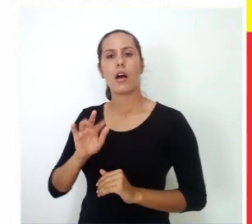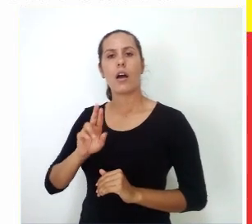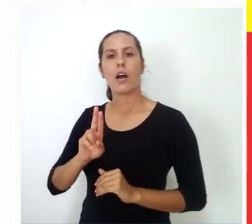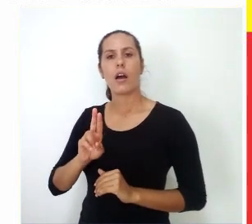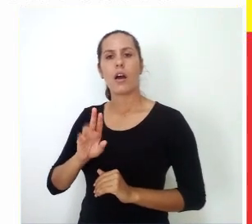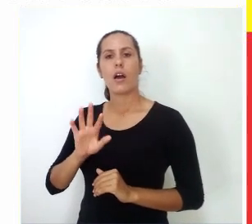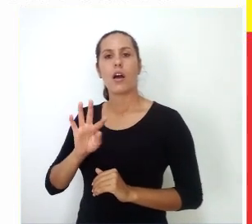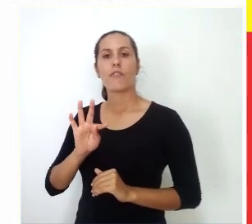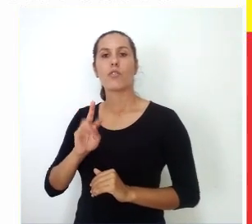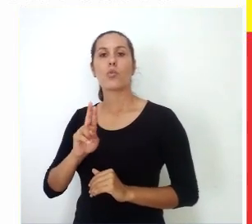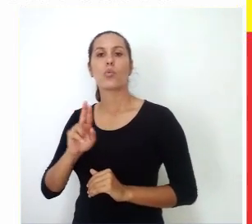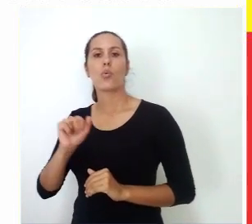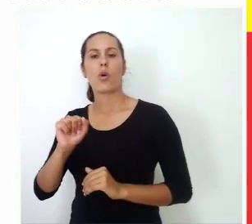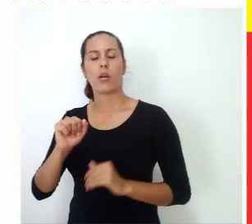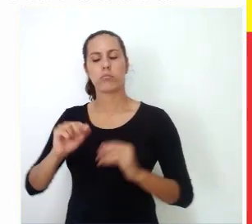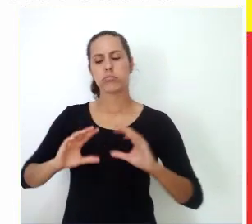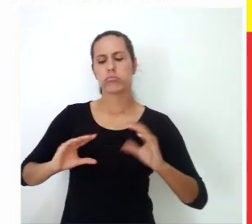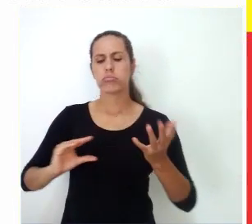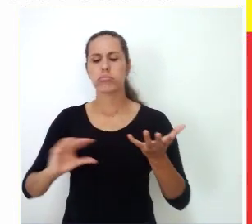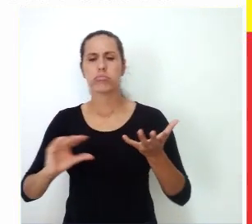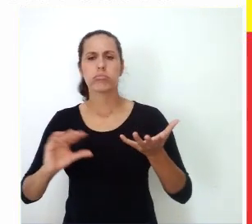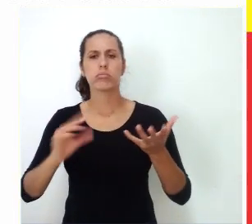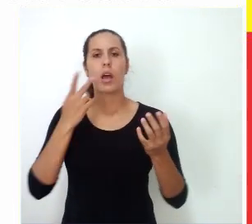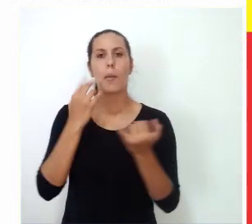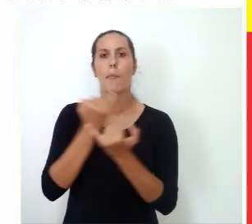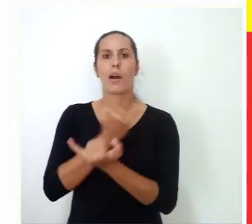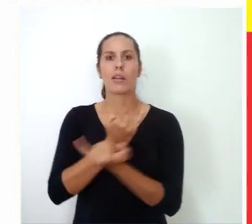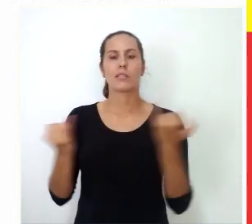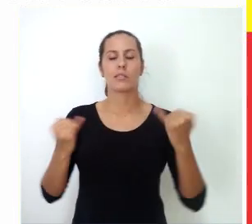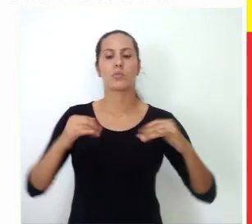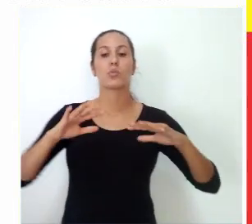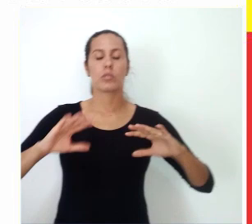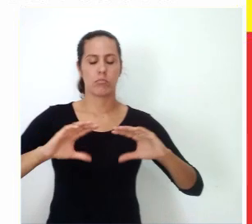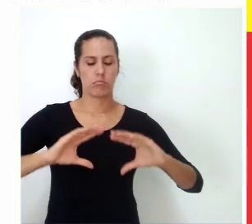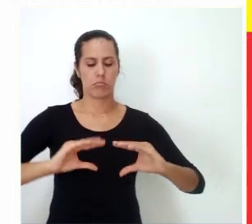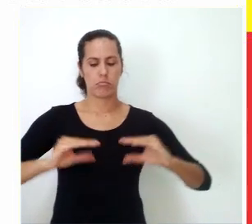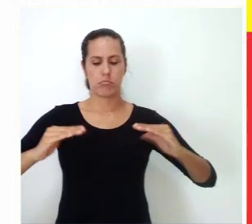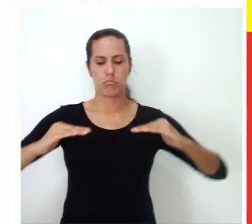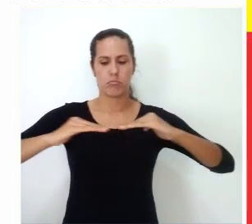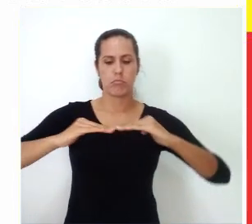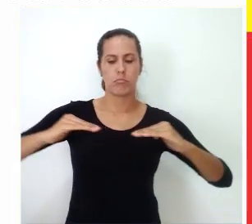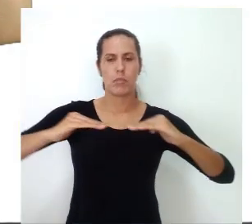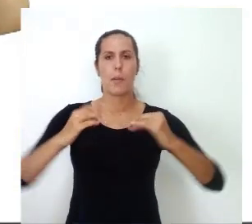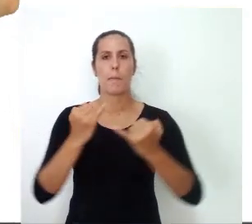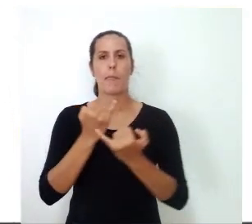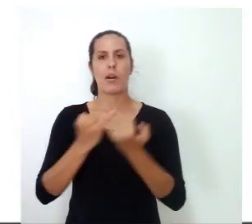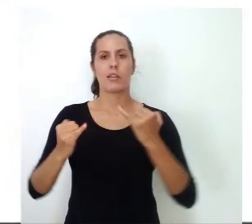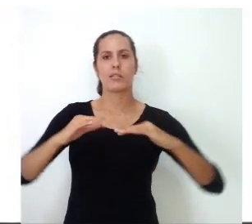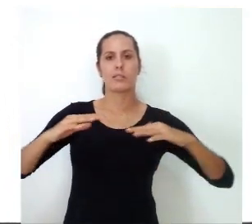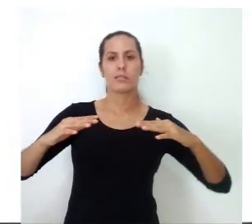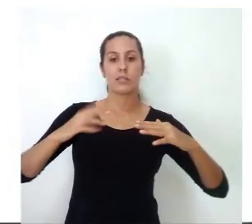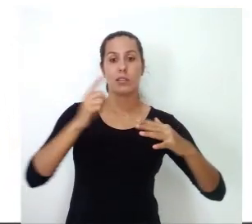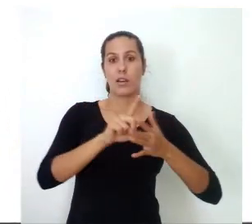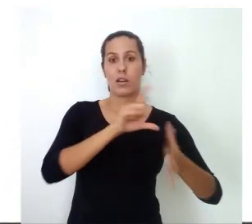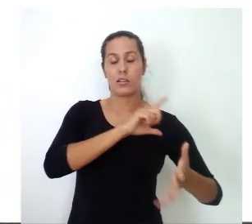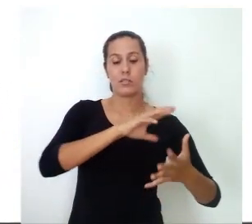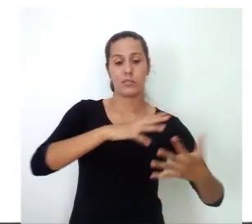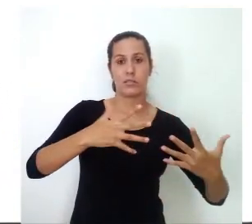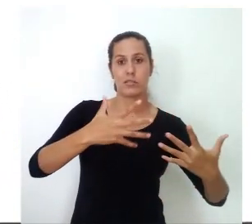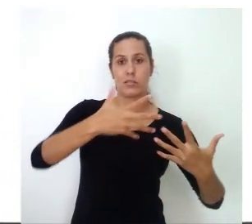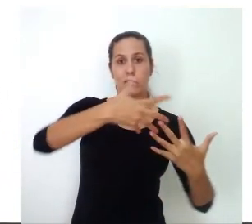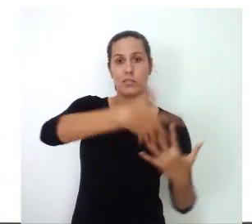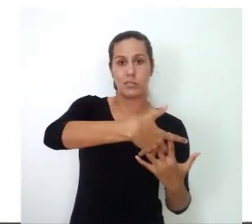sobre um substrato pastoso. Ou seja, eu tenho um quebra-cabeça, esse quebra-cabeça